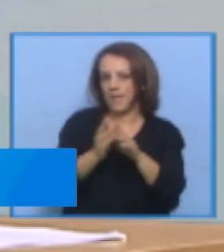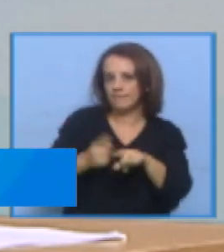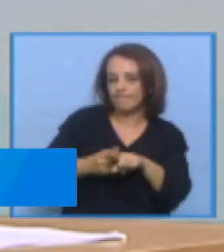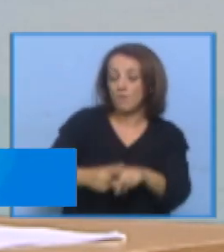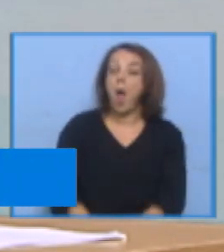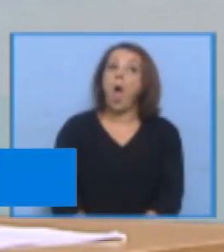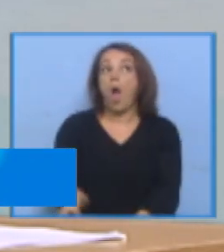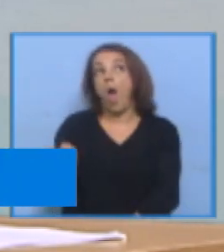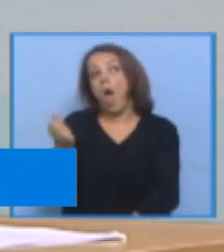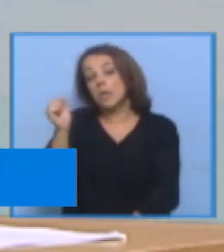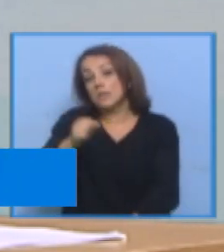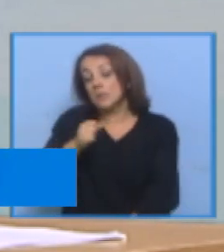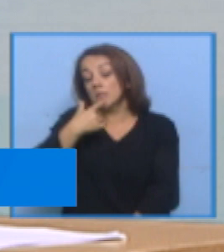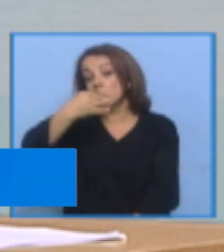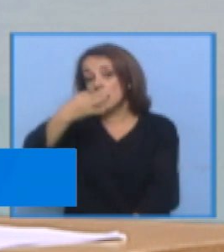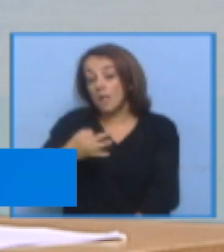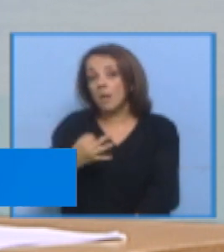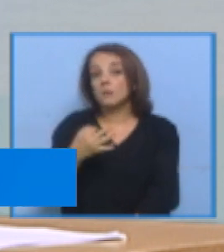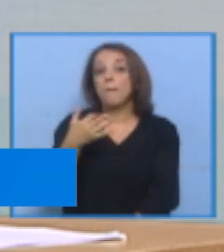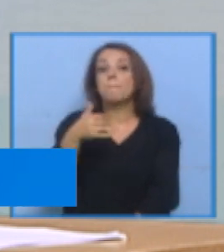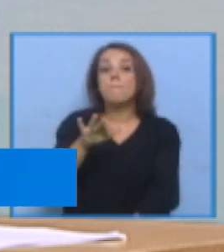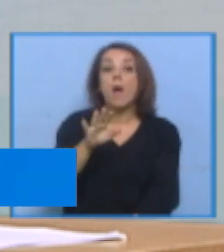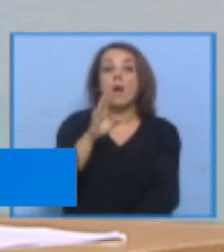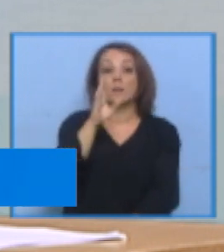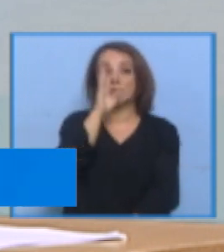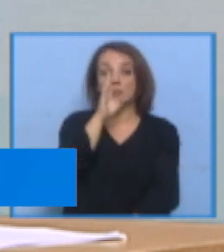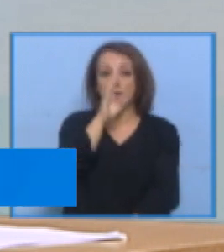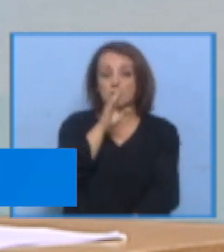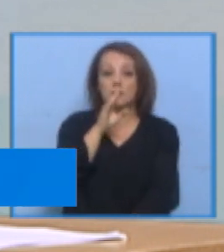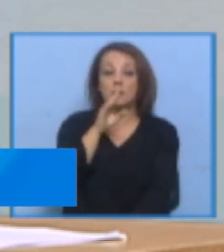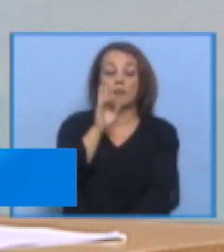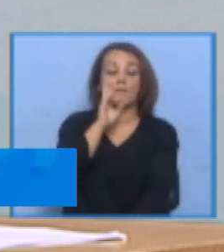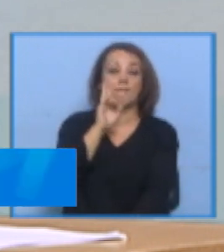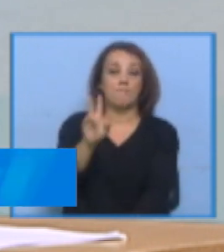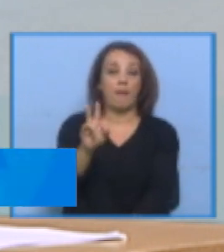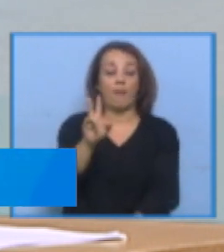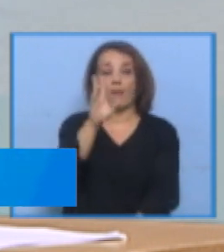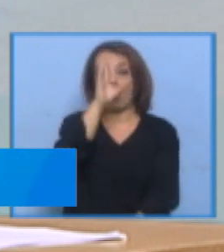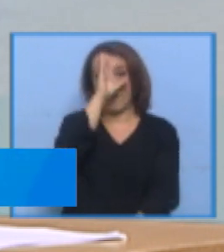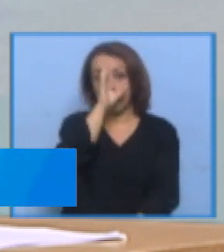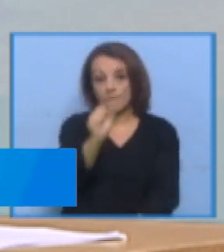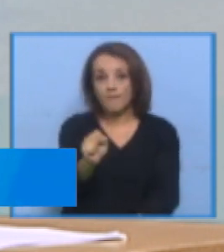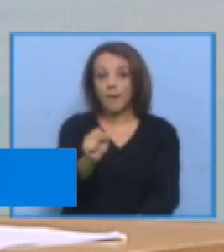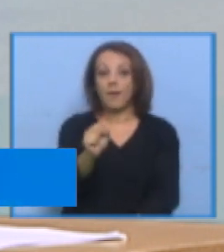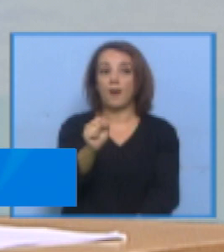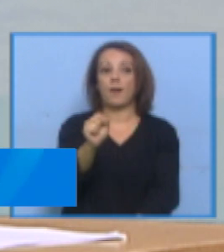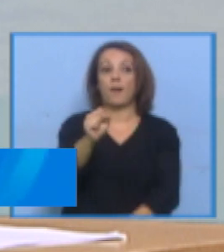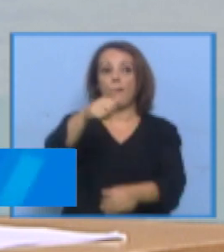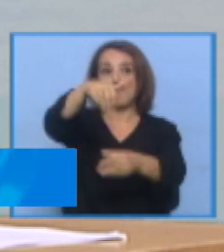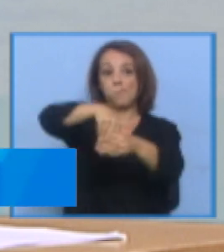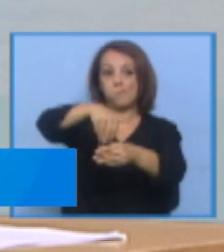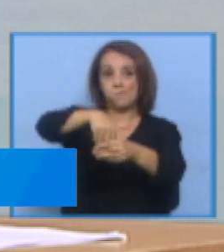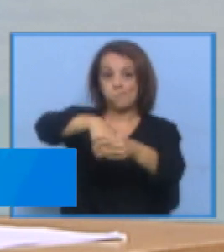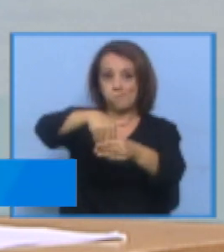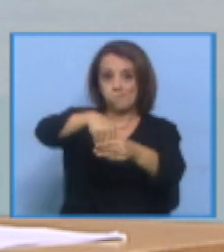Agora, neste momento, se olharmos a orgânica do governo, vemos que estas questões mais